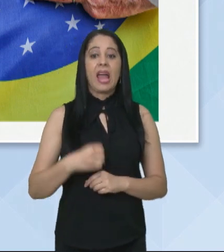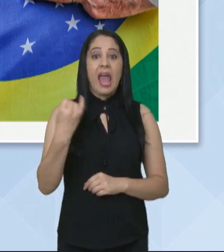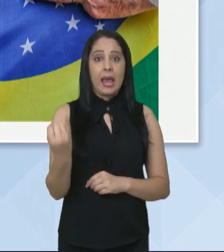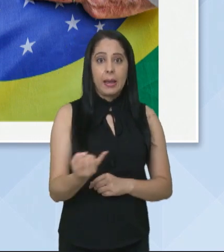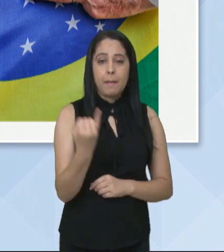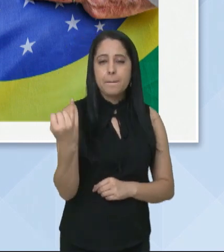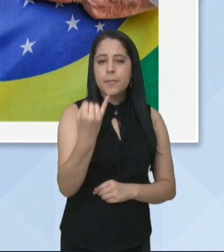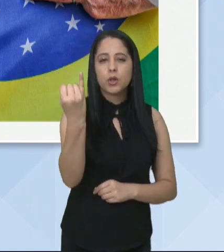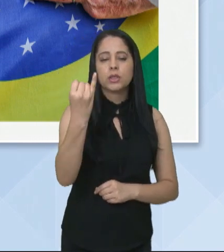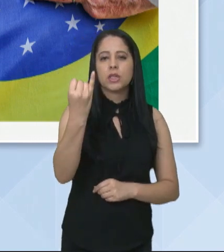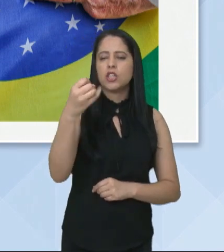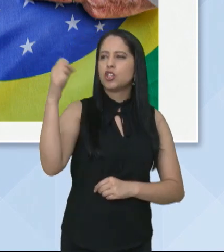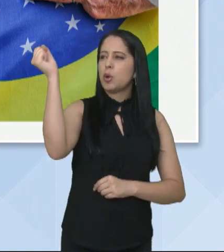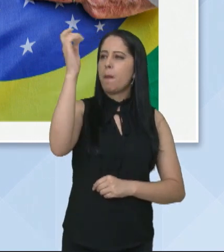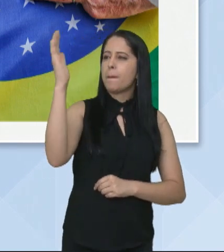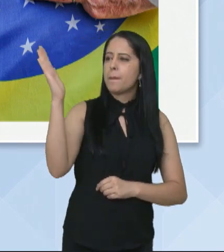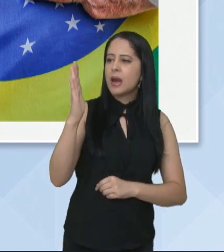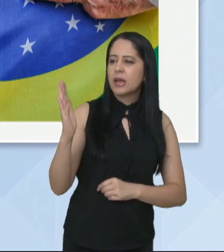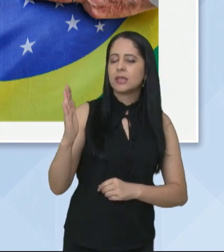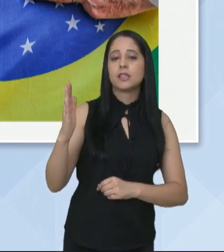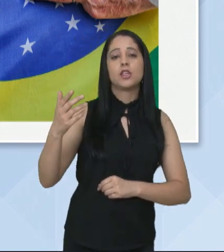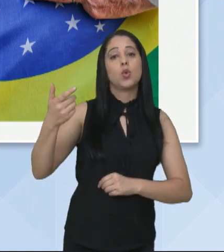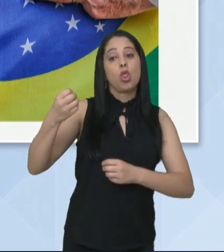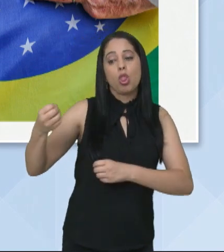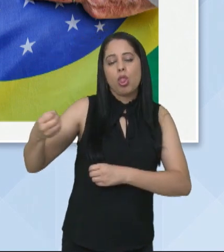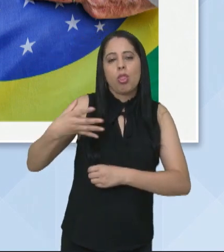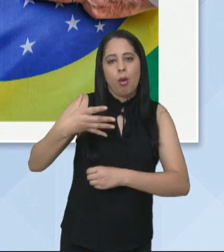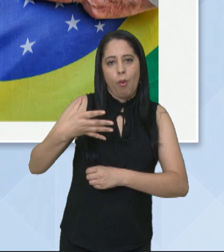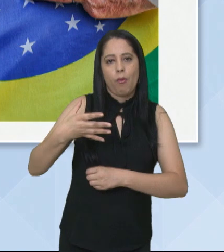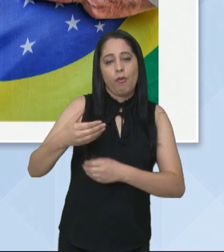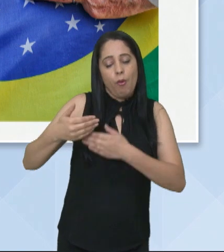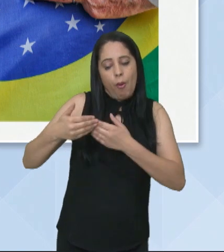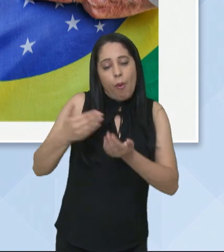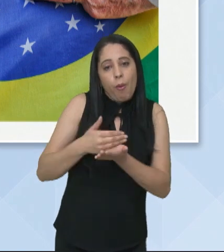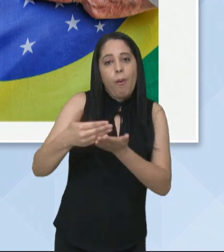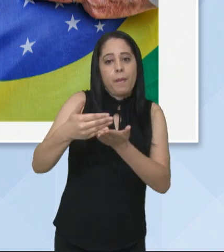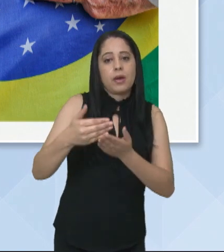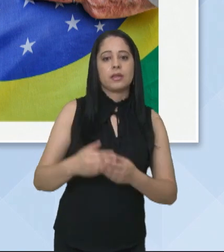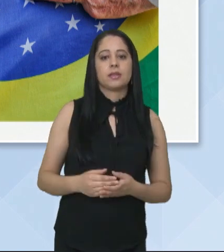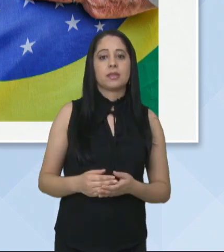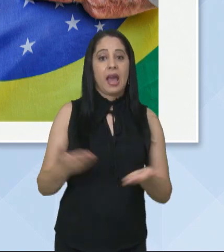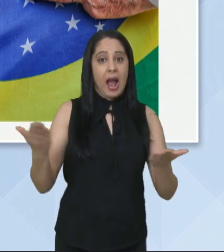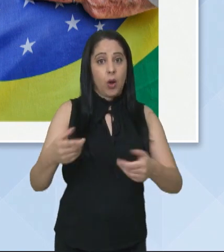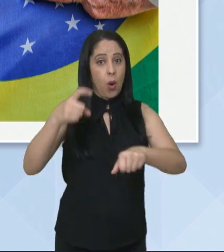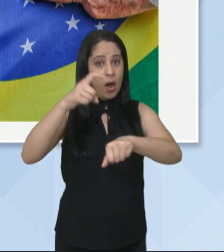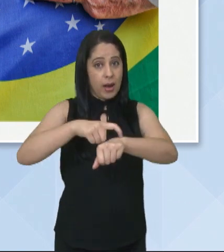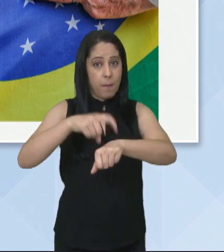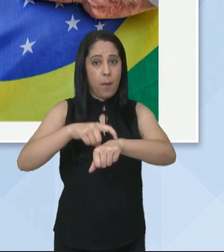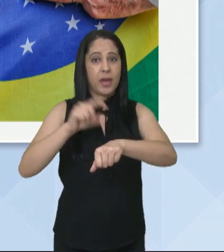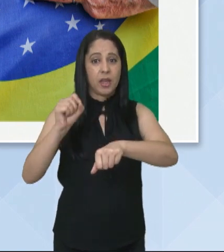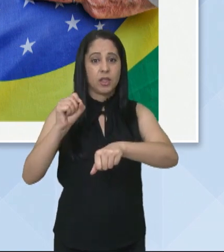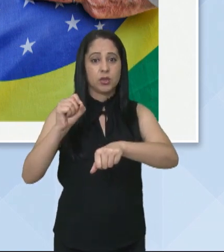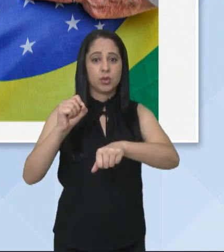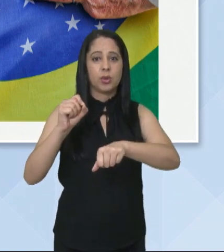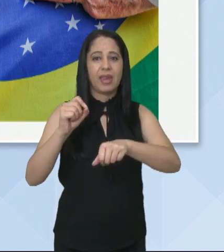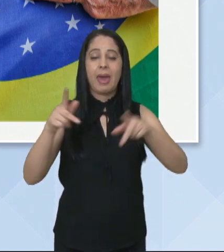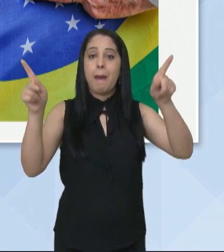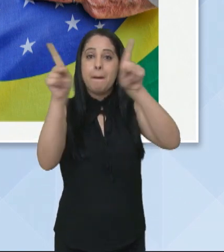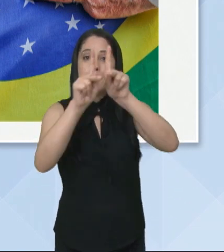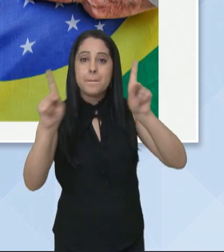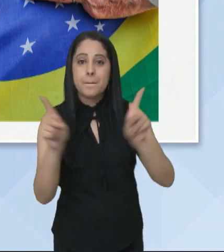desse novo país que está renascendo. Agora é hora de unidade, de paz e